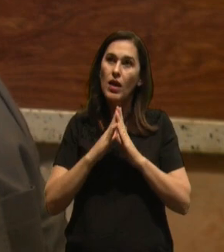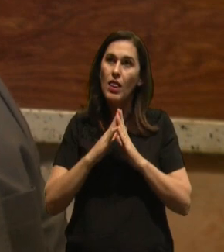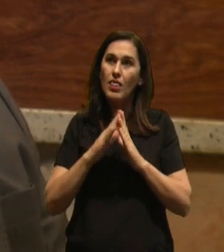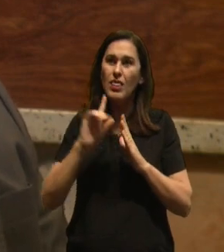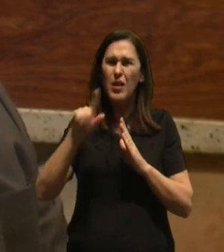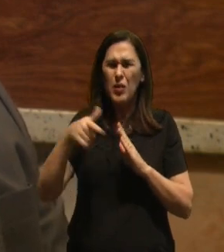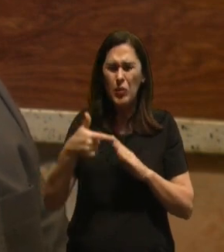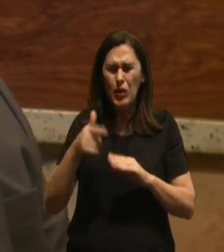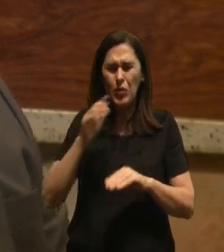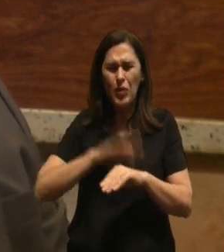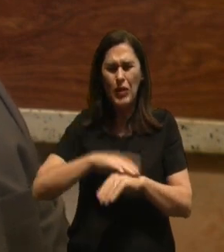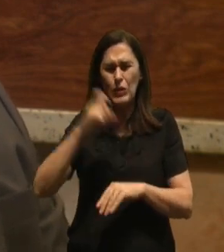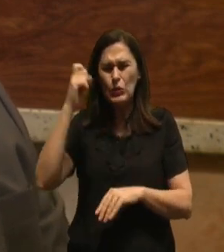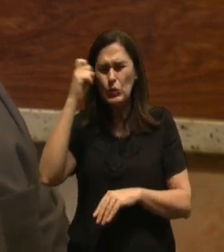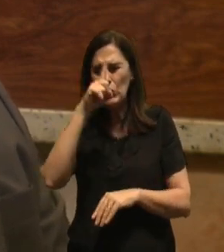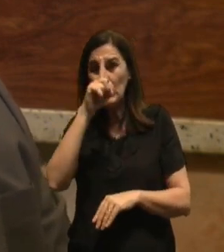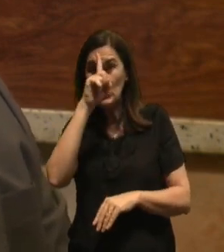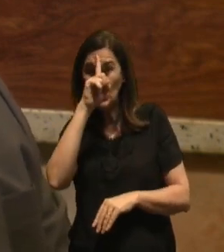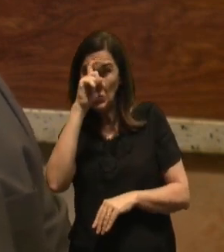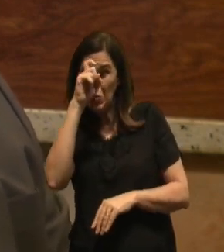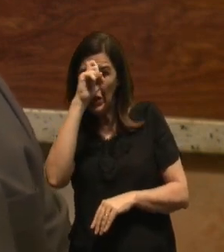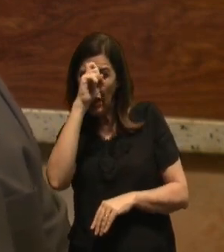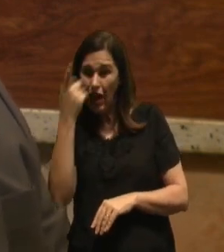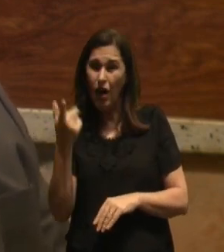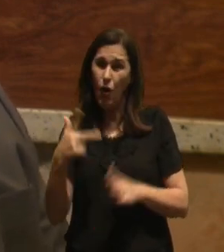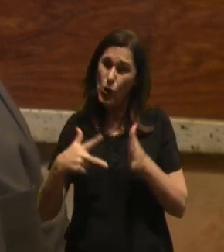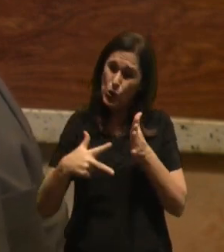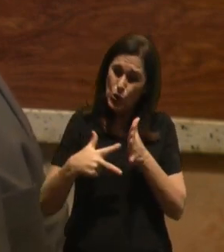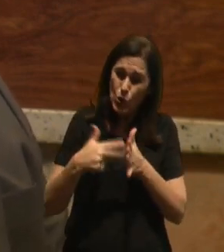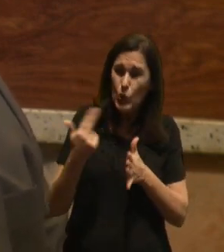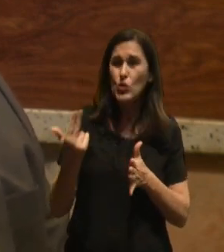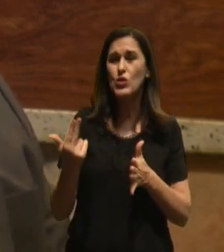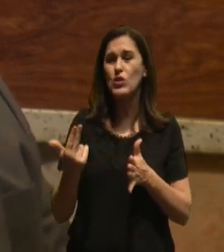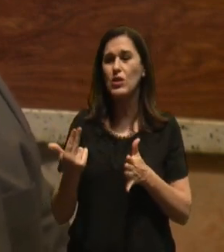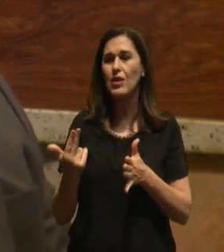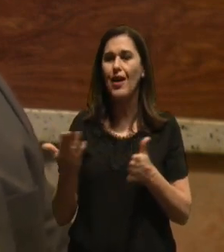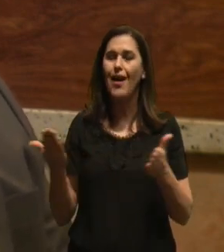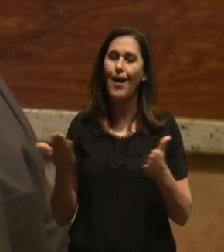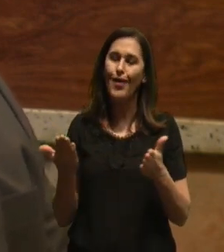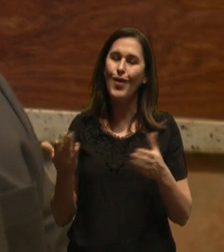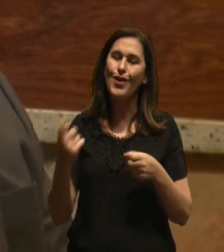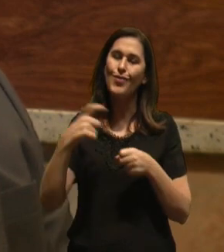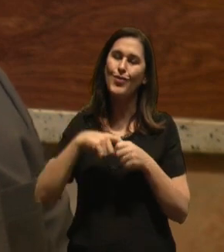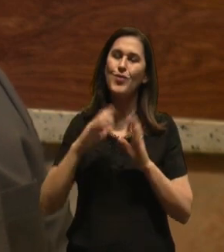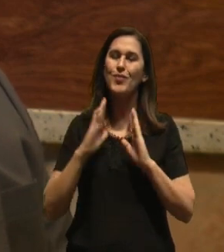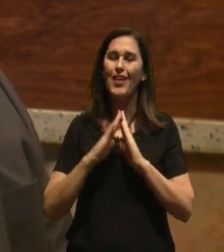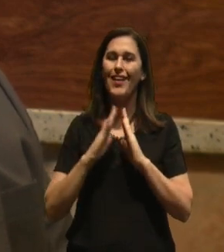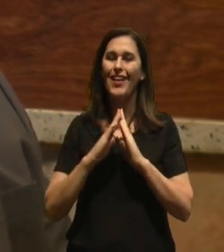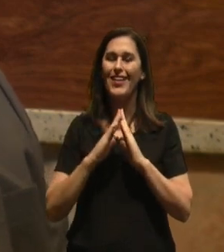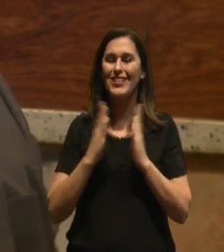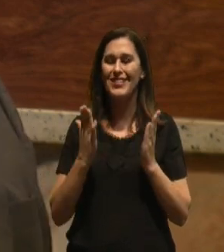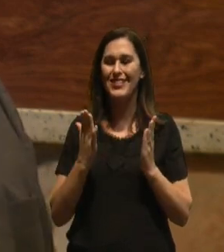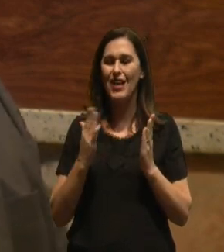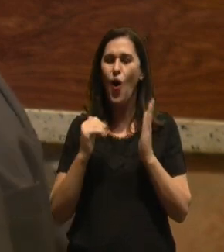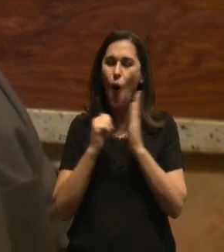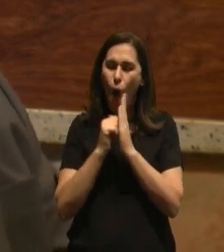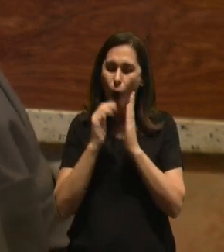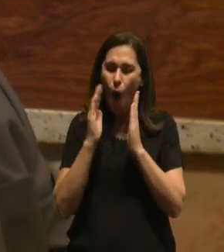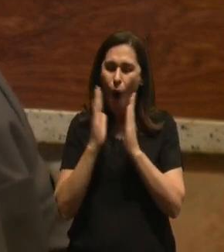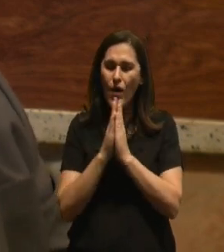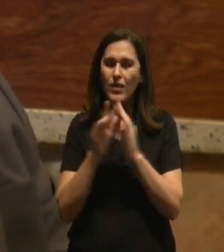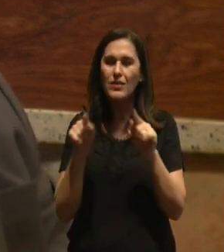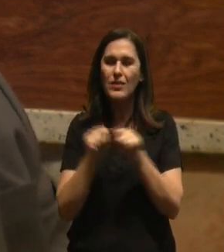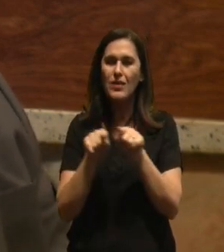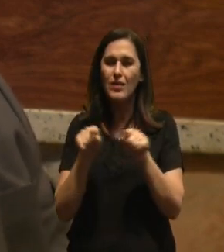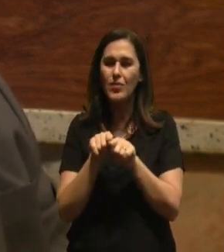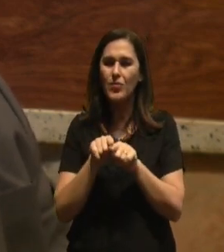que ele passou, esteve internado, passou por cirurgia e agora está em casa. Queremos estar orando, irmãos, também